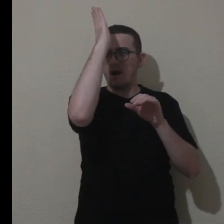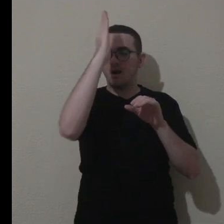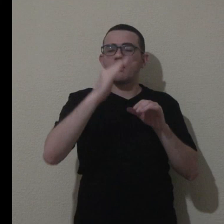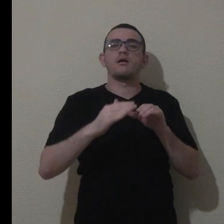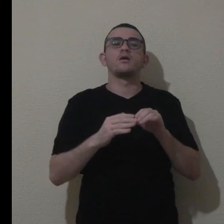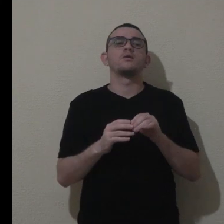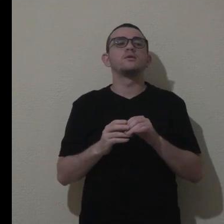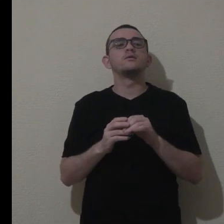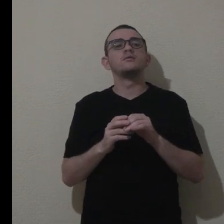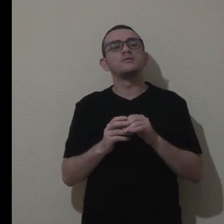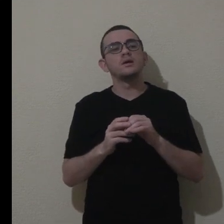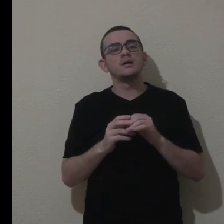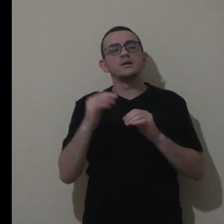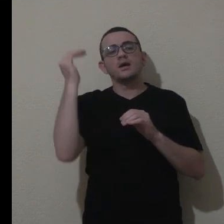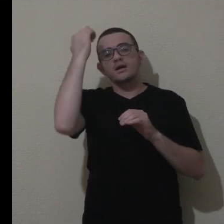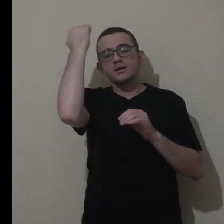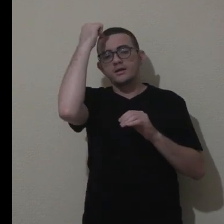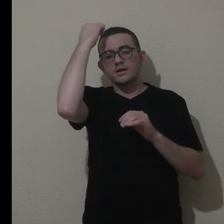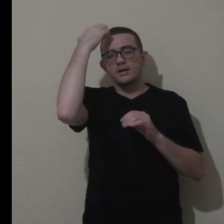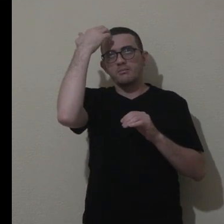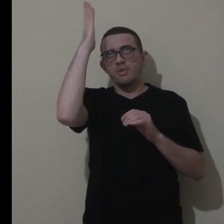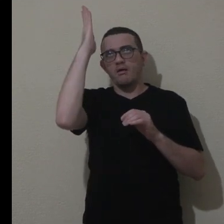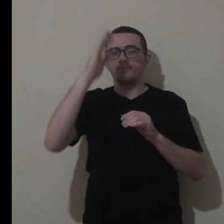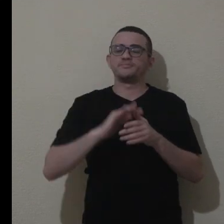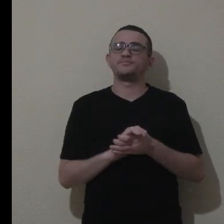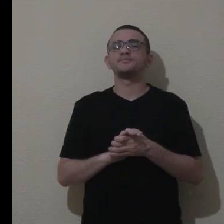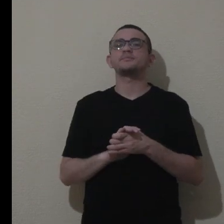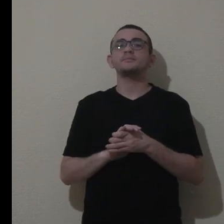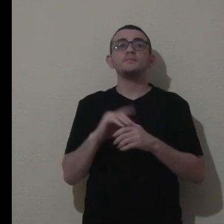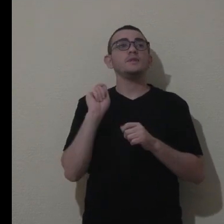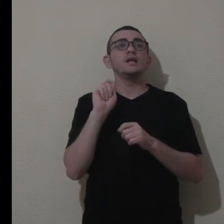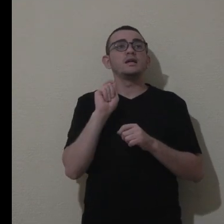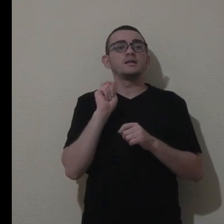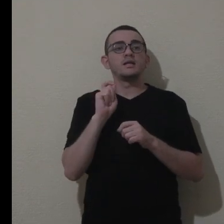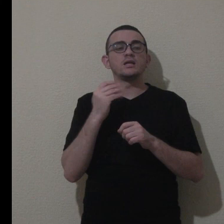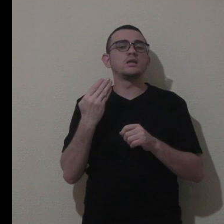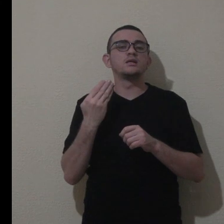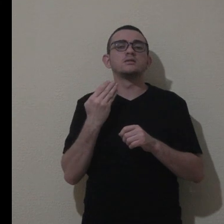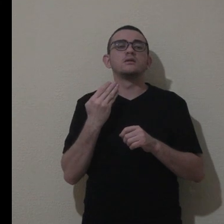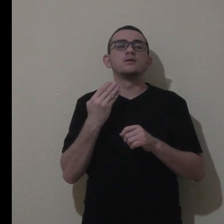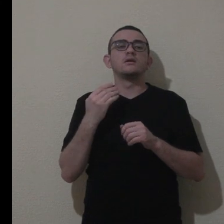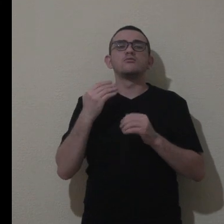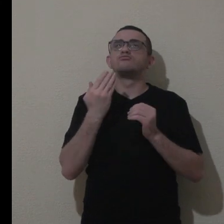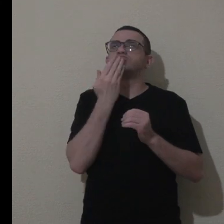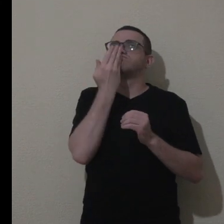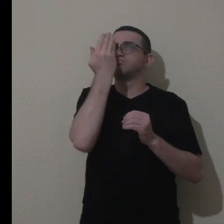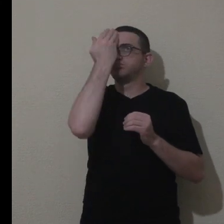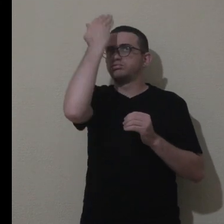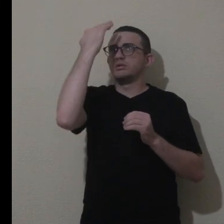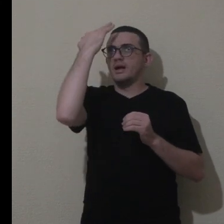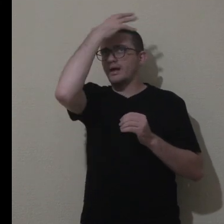pelo maxilar, e saiu aqui pela cabeça. Que basicamente atravessou,